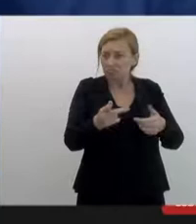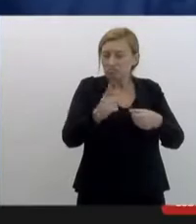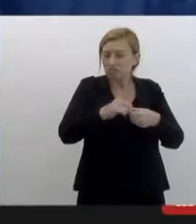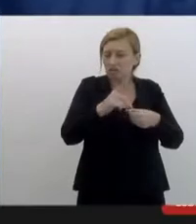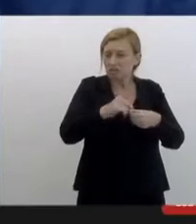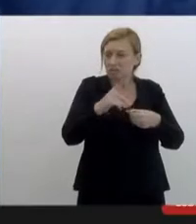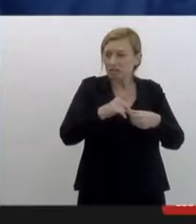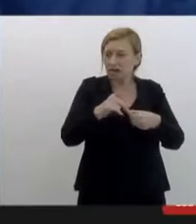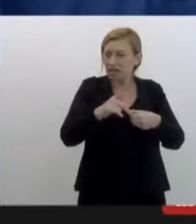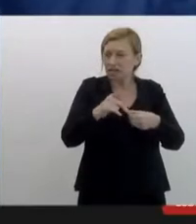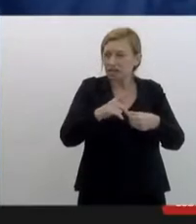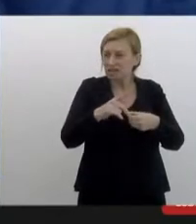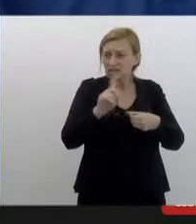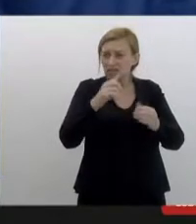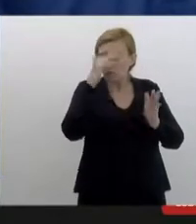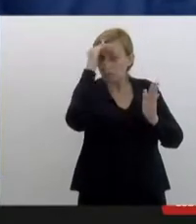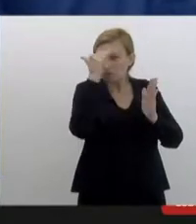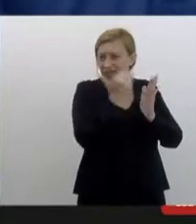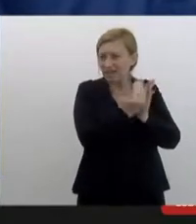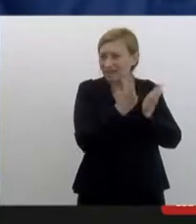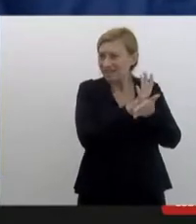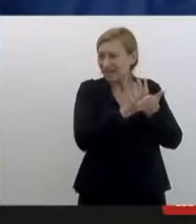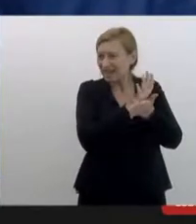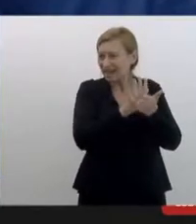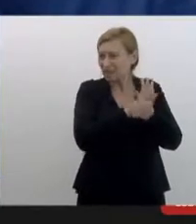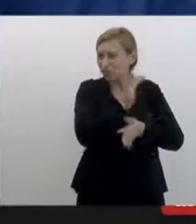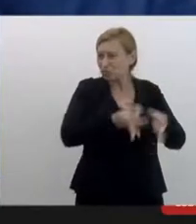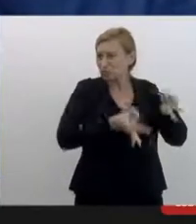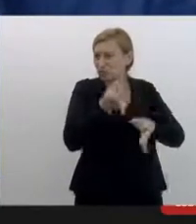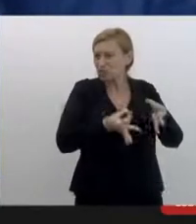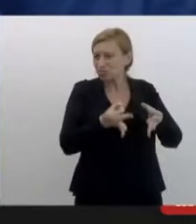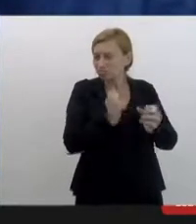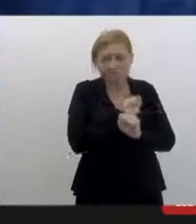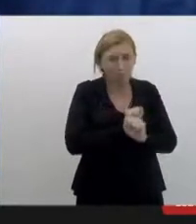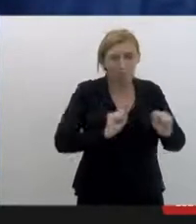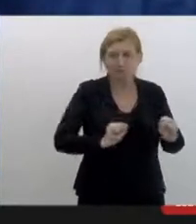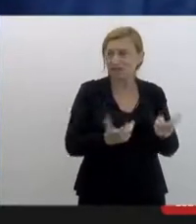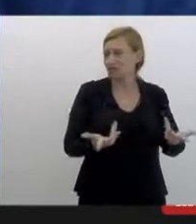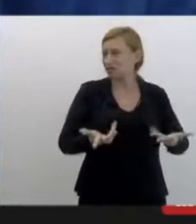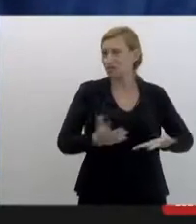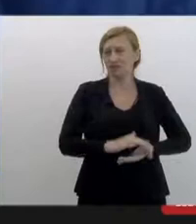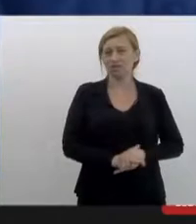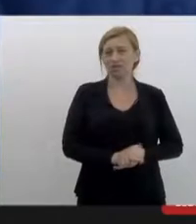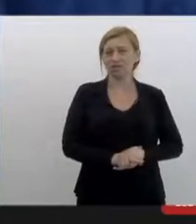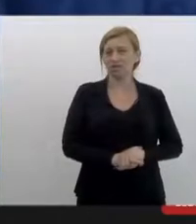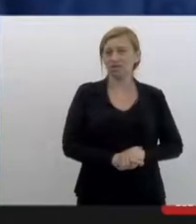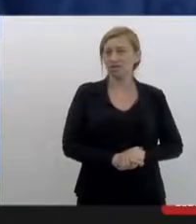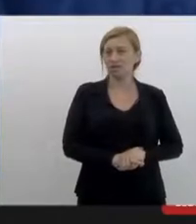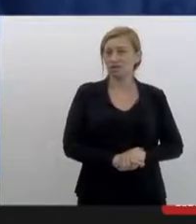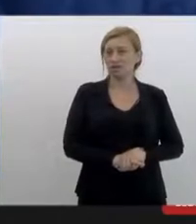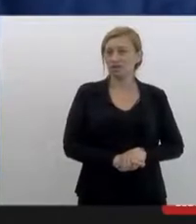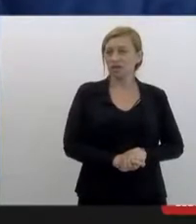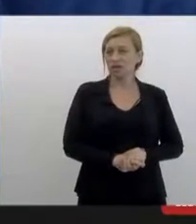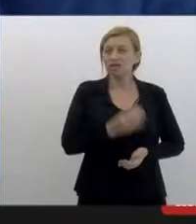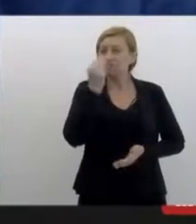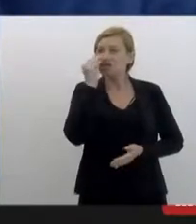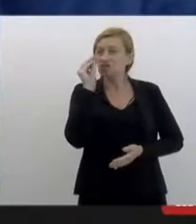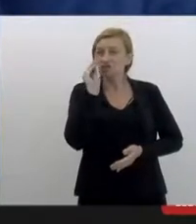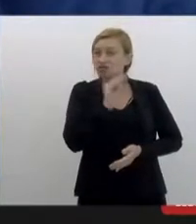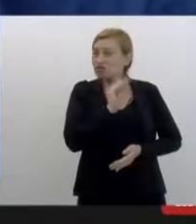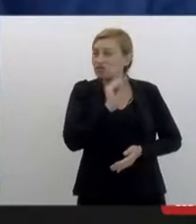não responder uma intimação? Isso não é possível. Isso é desrespeito a todos